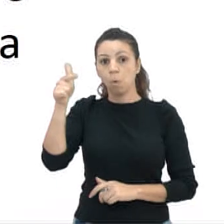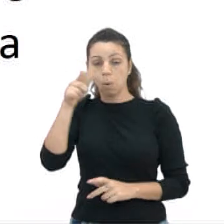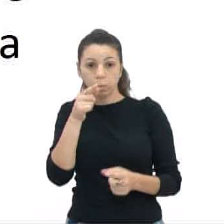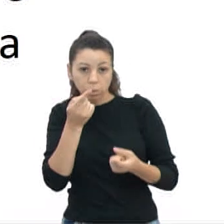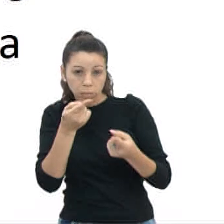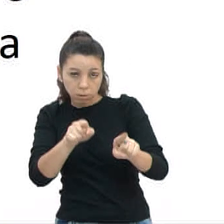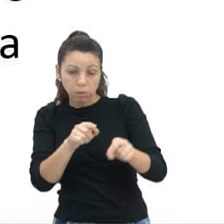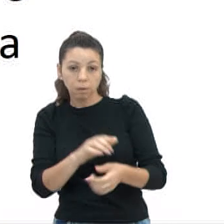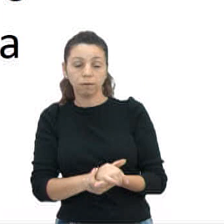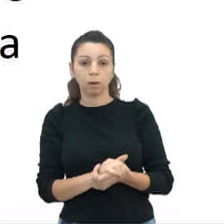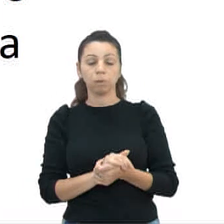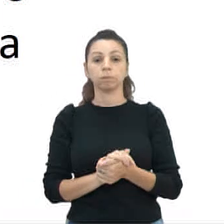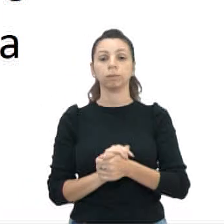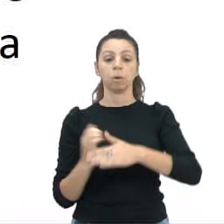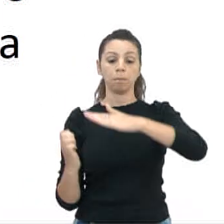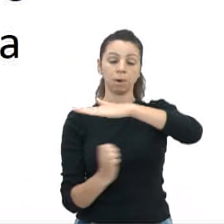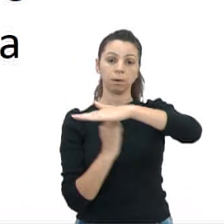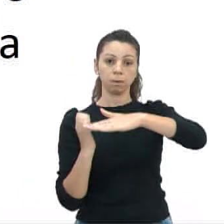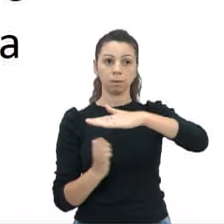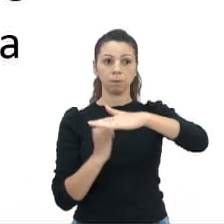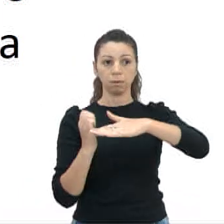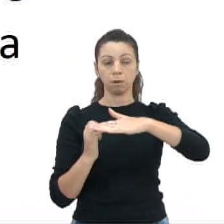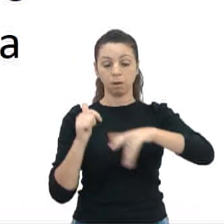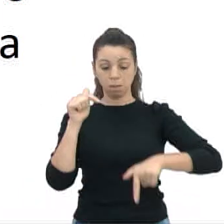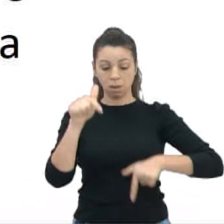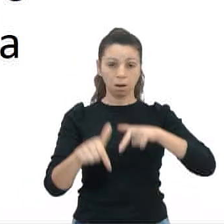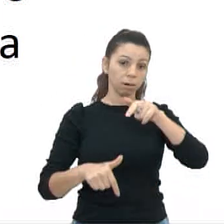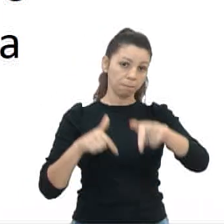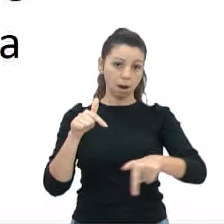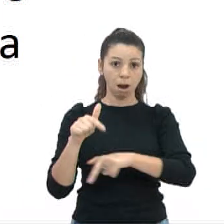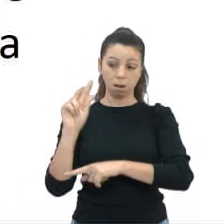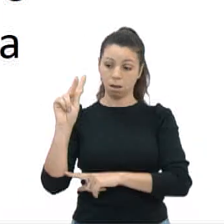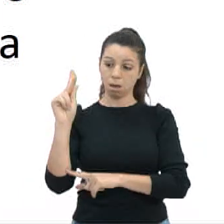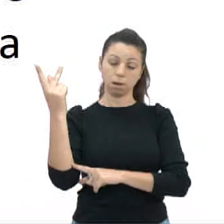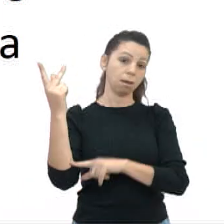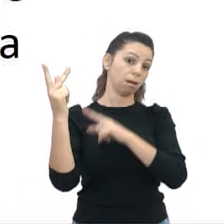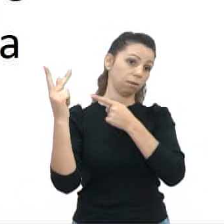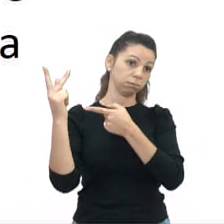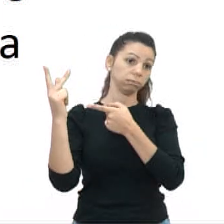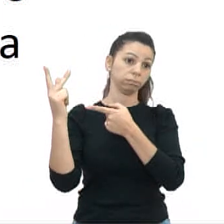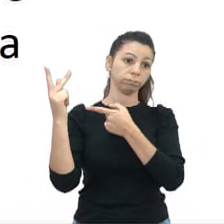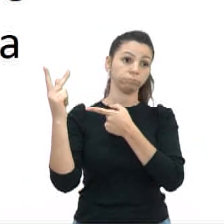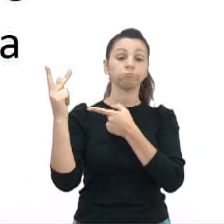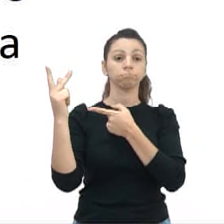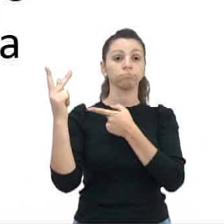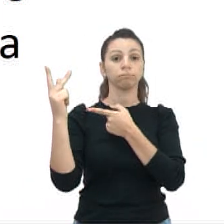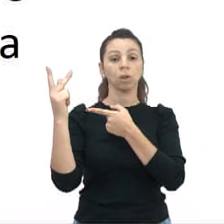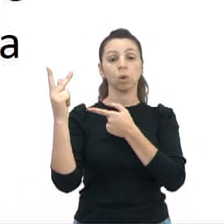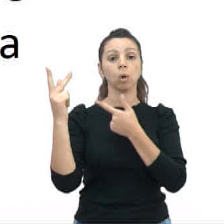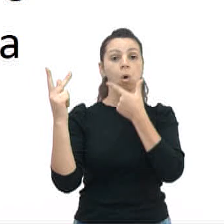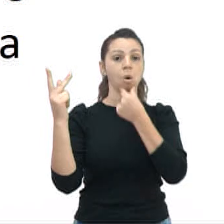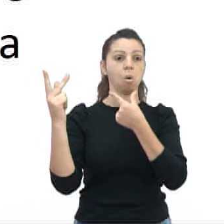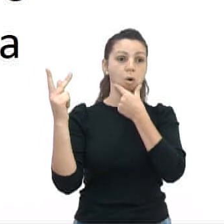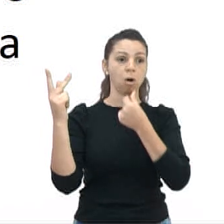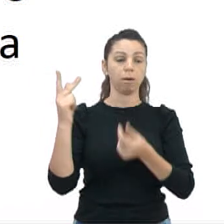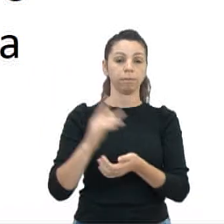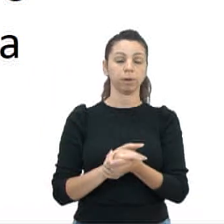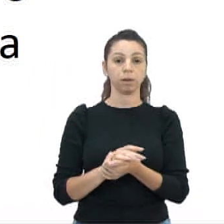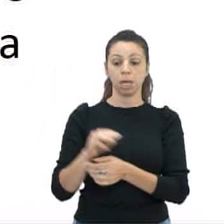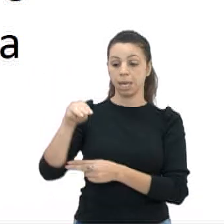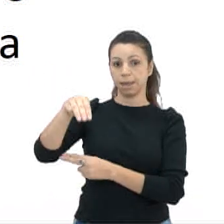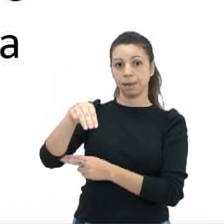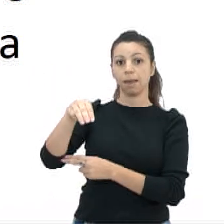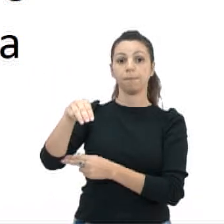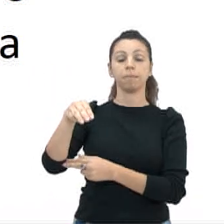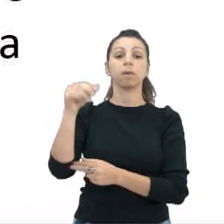Em uma empresa trabalham H, né, que eles estão identificando como homens, e M,